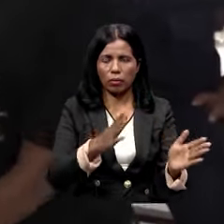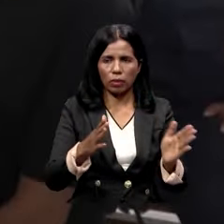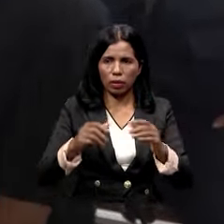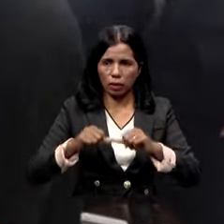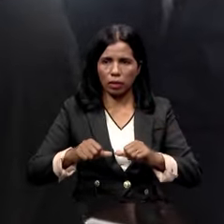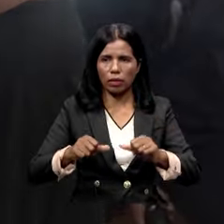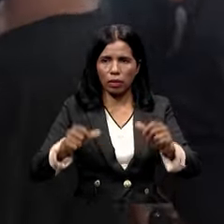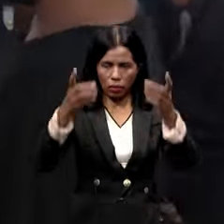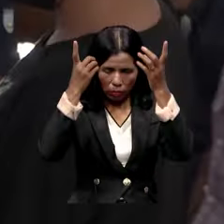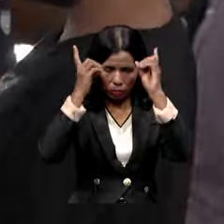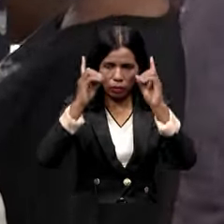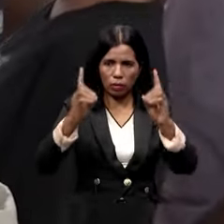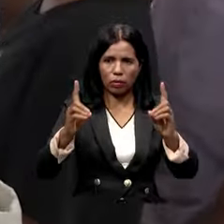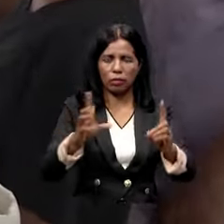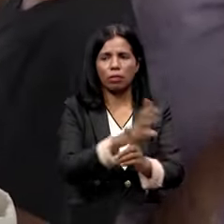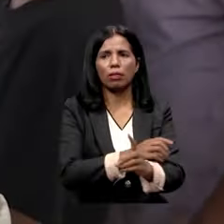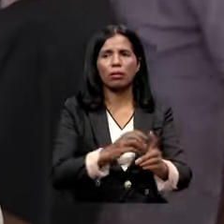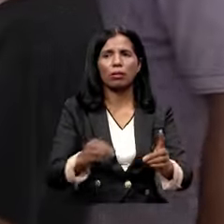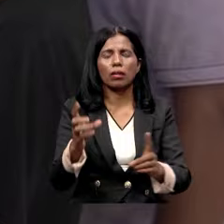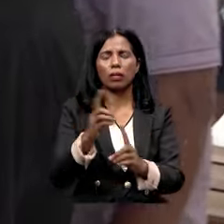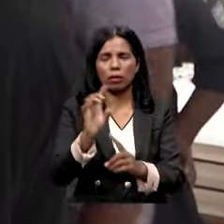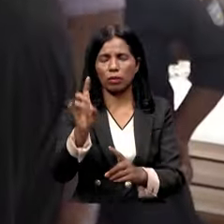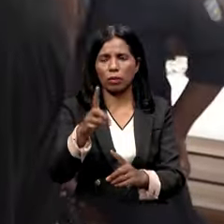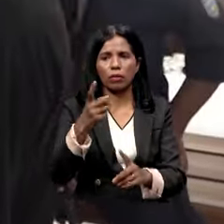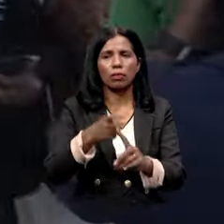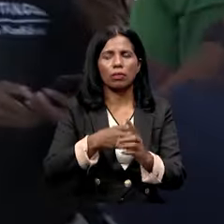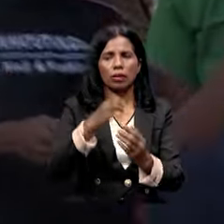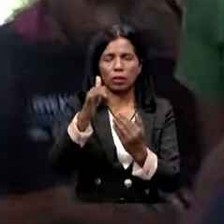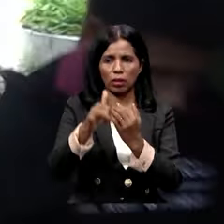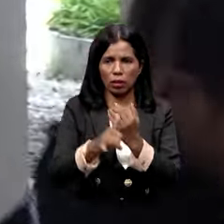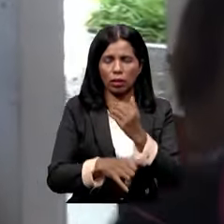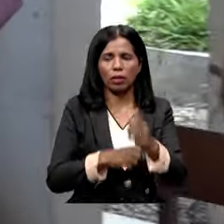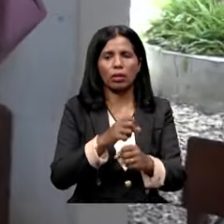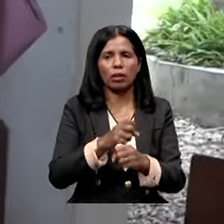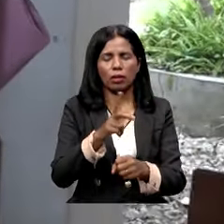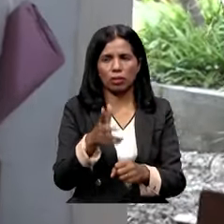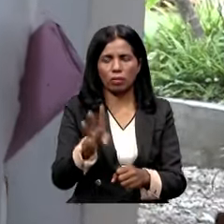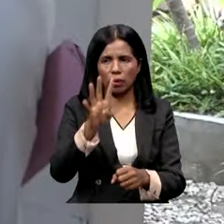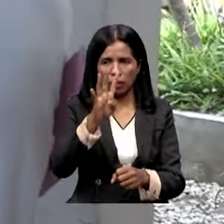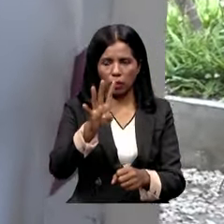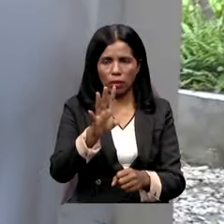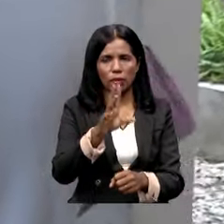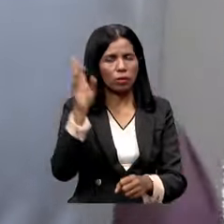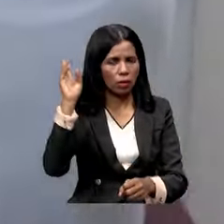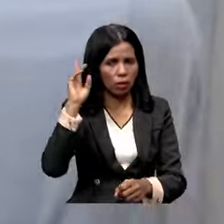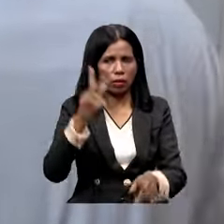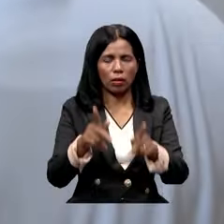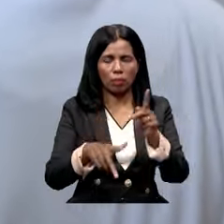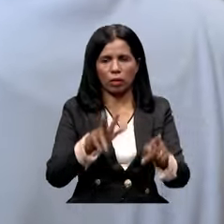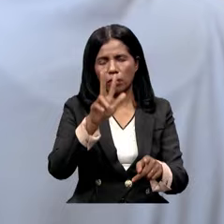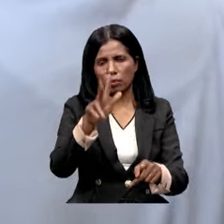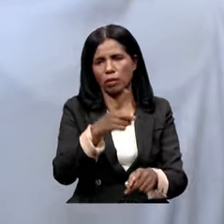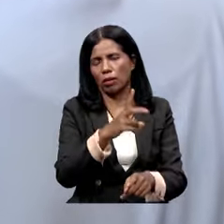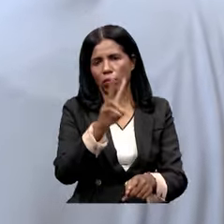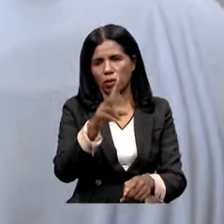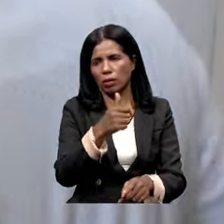continua julgamento ne iha loron san loresin hitu fulan janeiro tina rihun rua rua no loresin hat hodi rona arguido na rua.